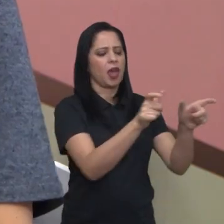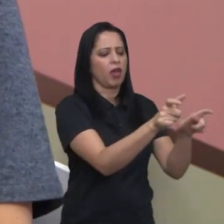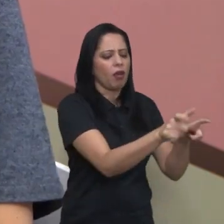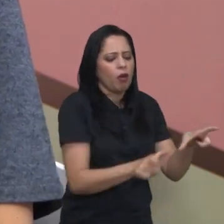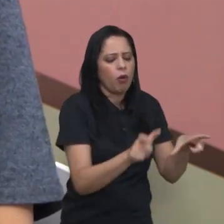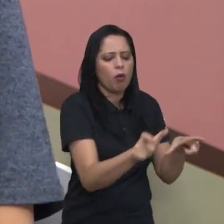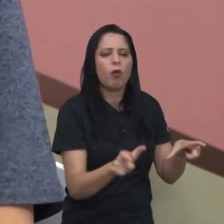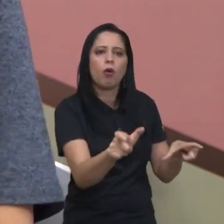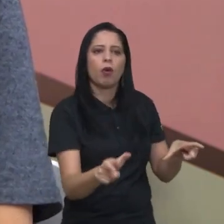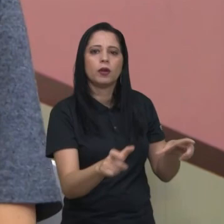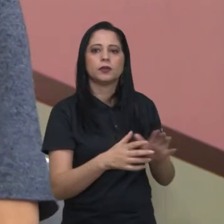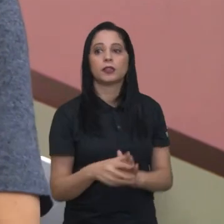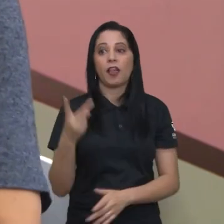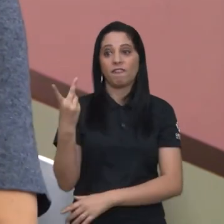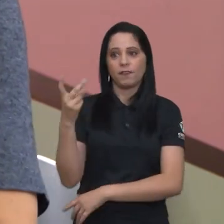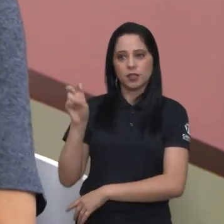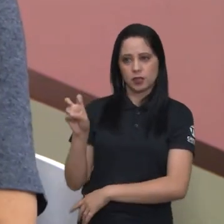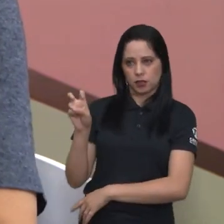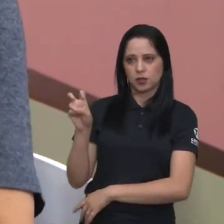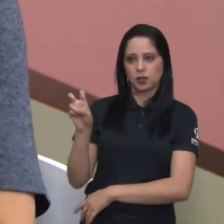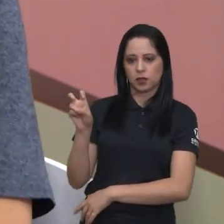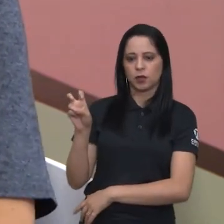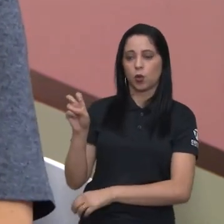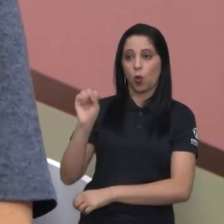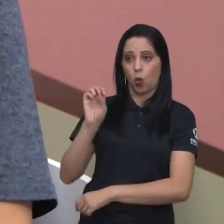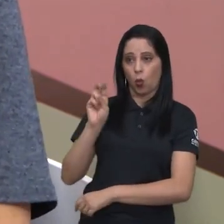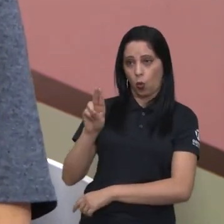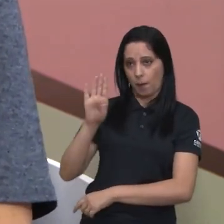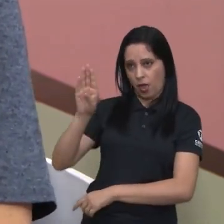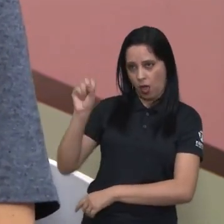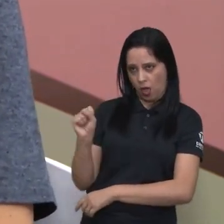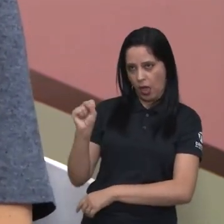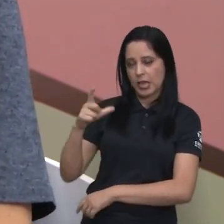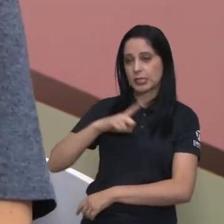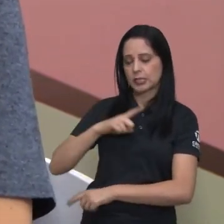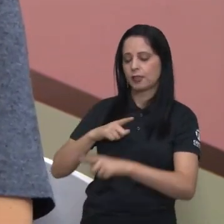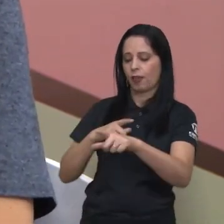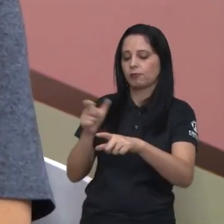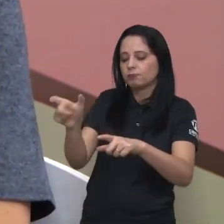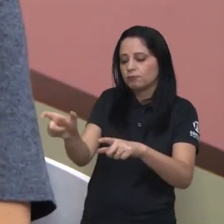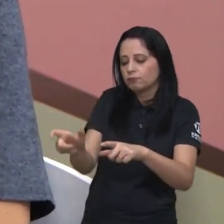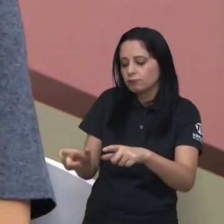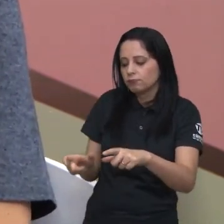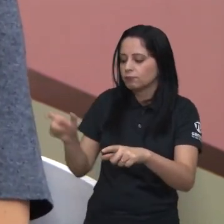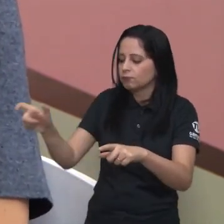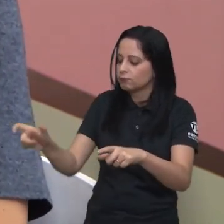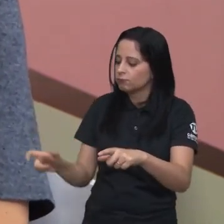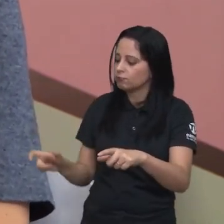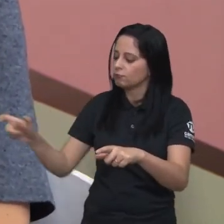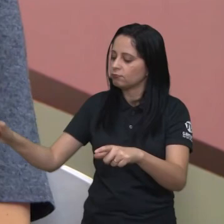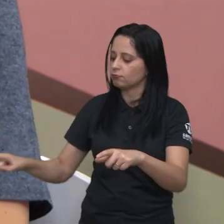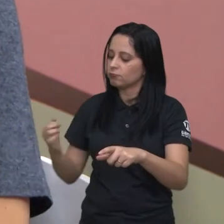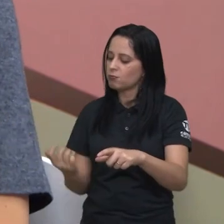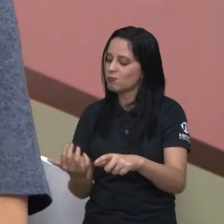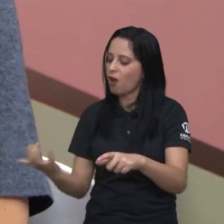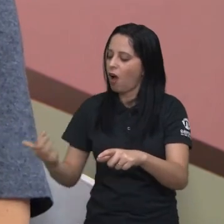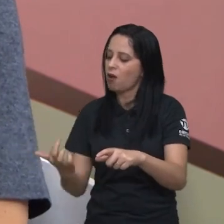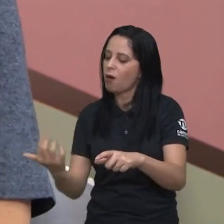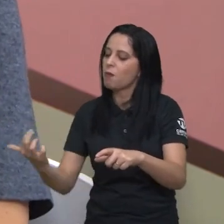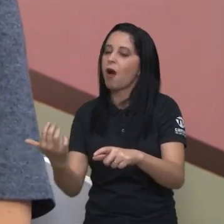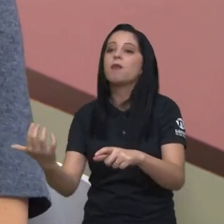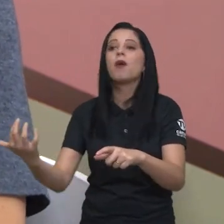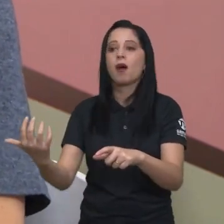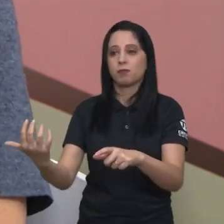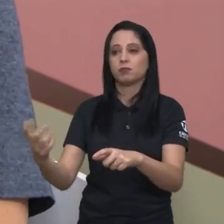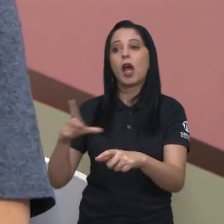estabelecimentos, porque a gente conta também com algumas unidades de educação infantil, tem as unidades de saúde, as UBSs, e também